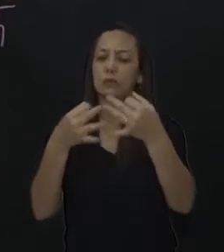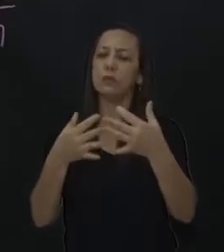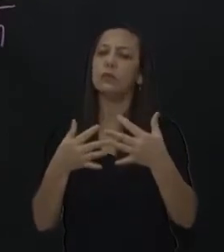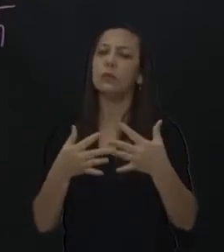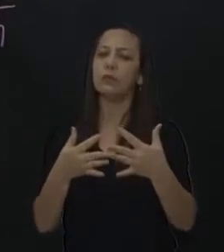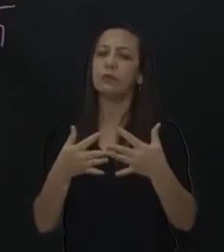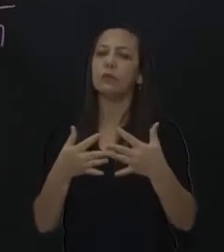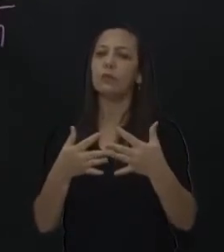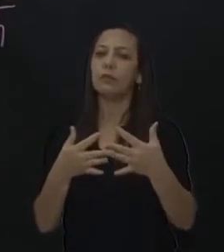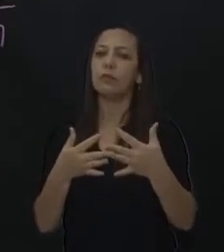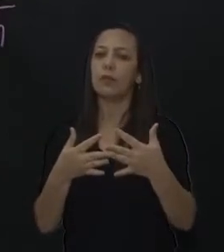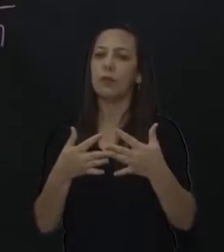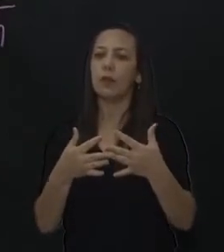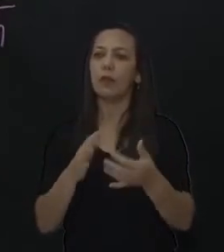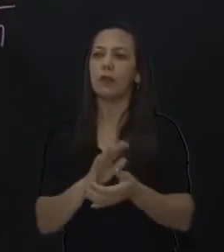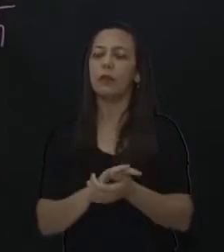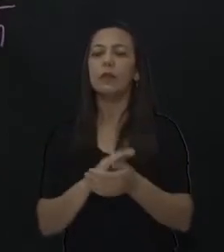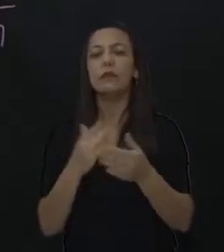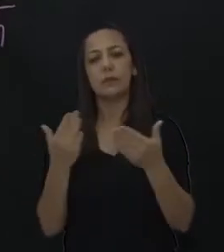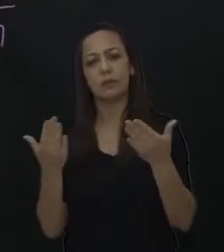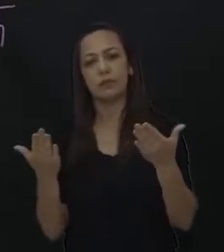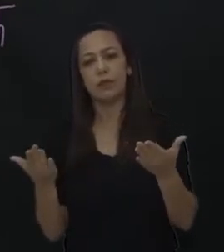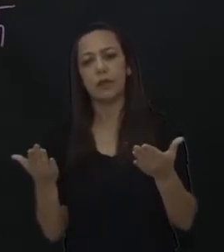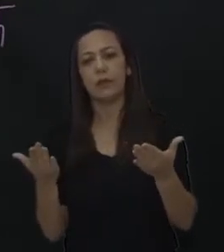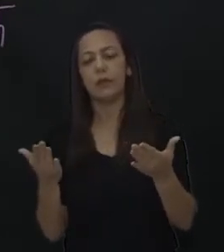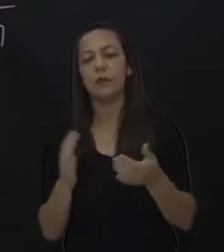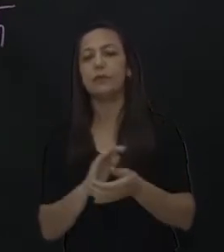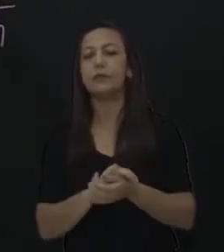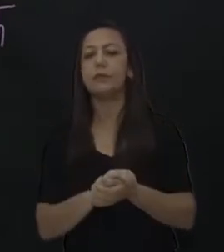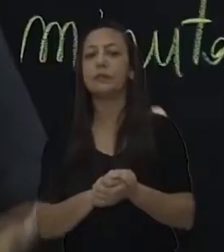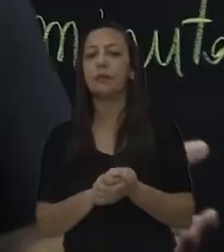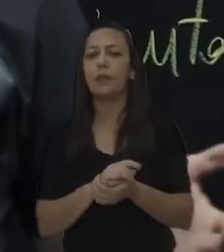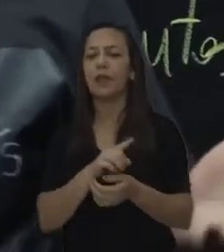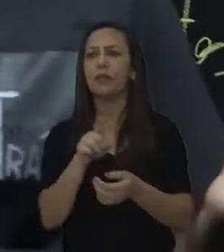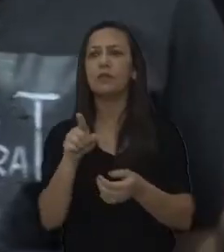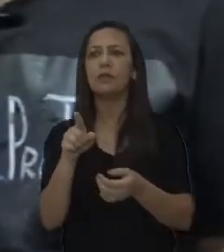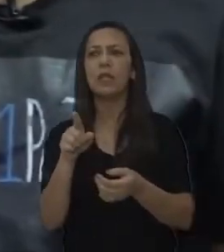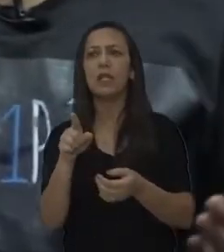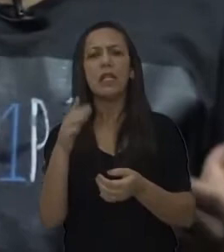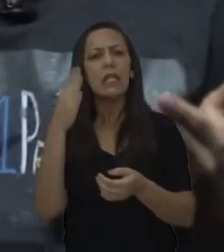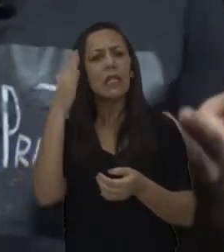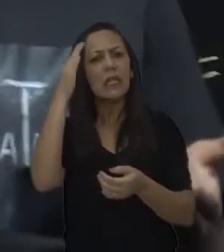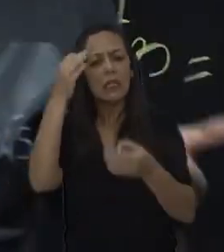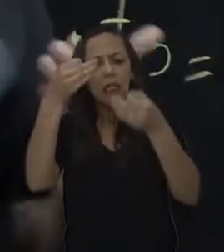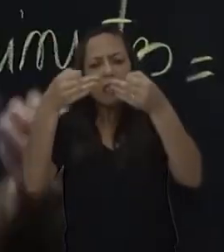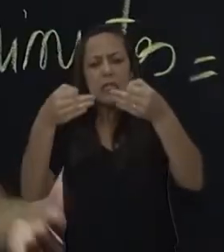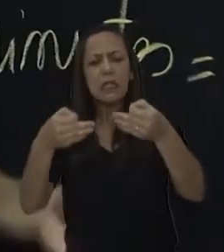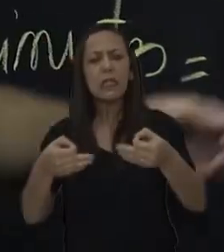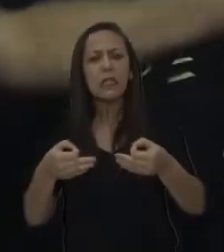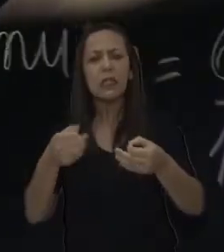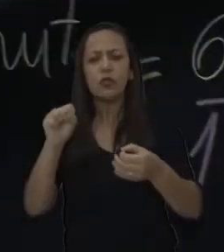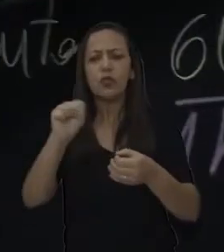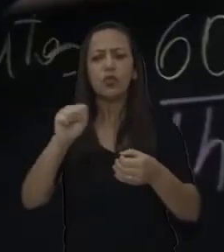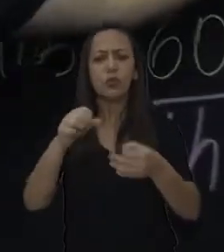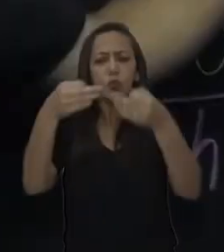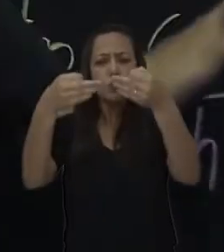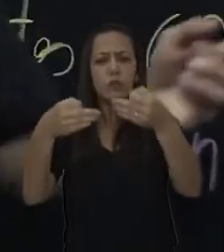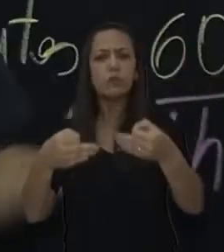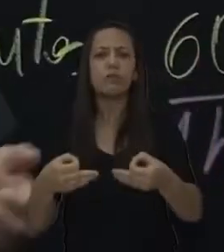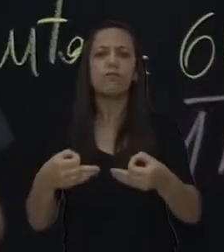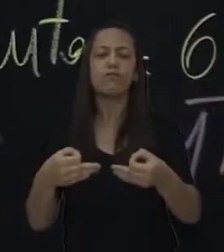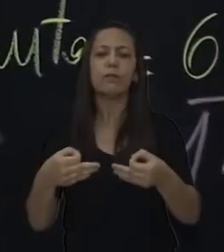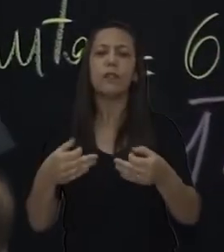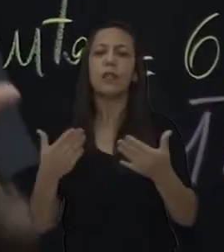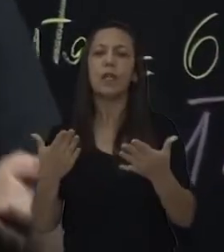transformação de minutos para horas. Pois, de repente, você não tem uma quantidade exata de segundos, de